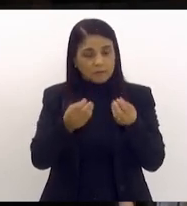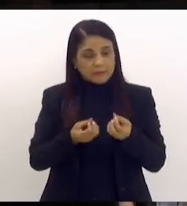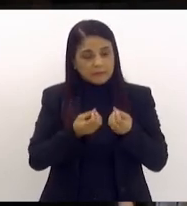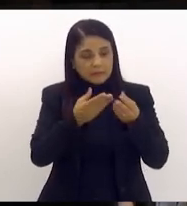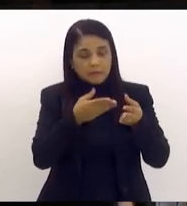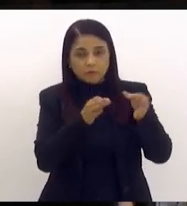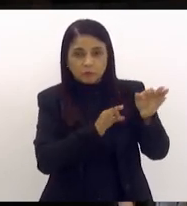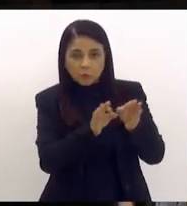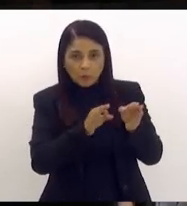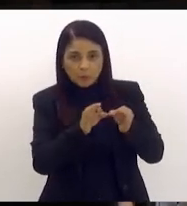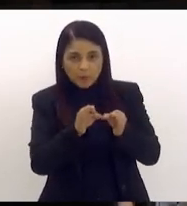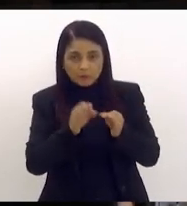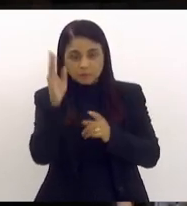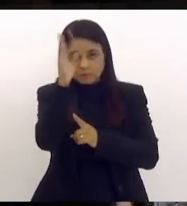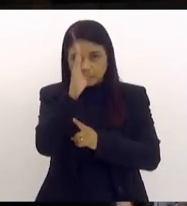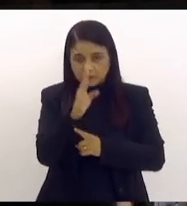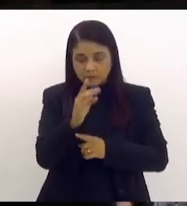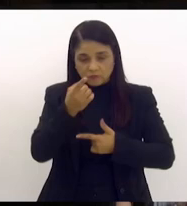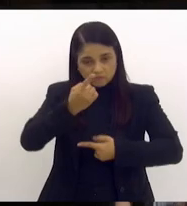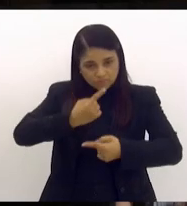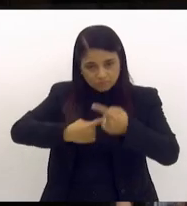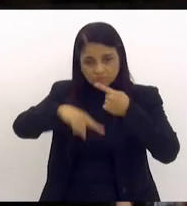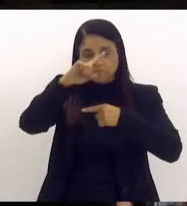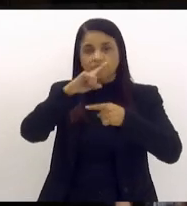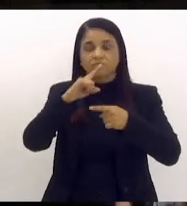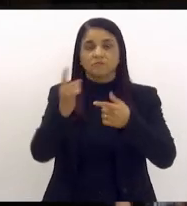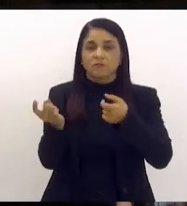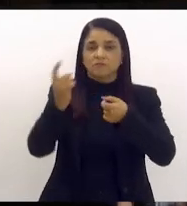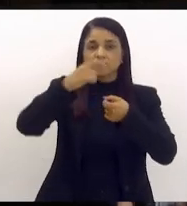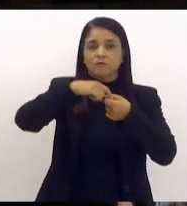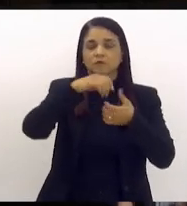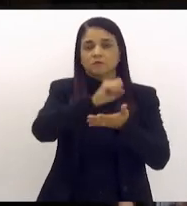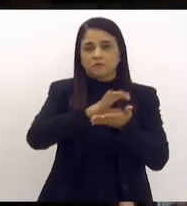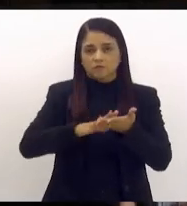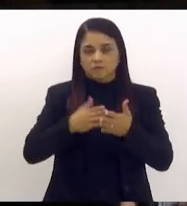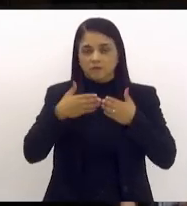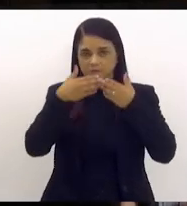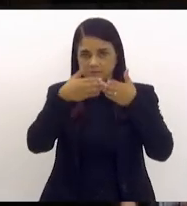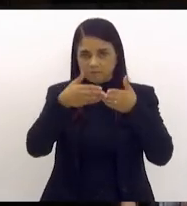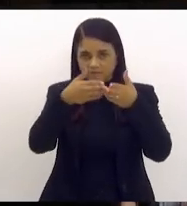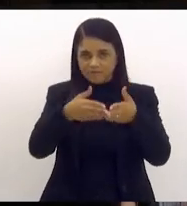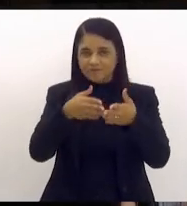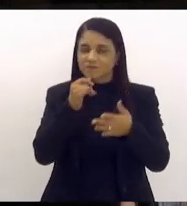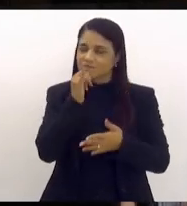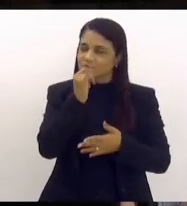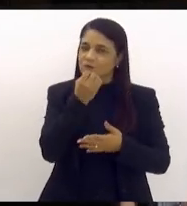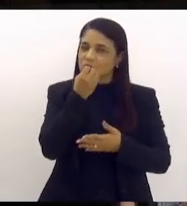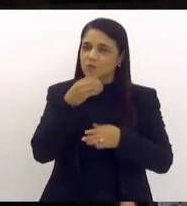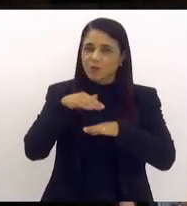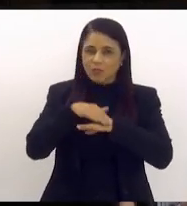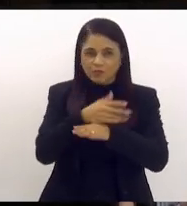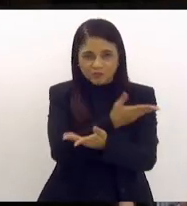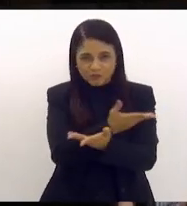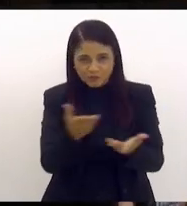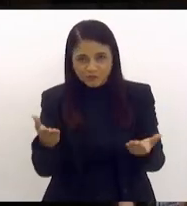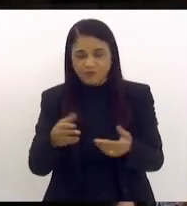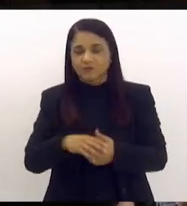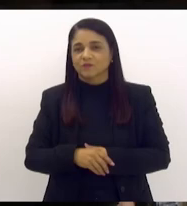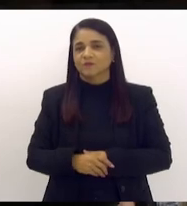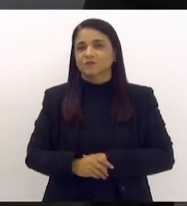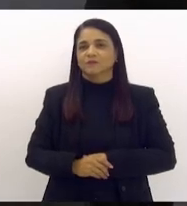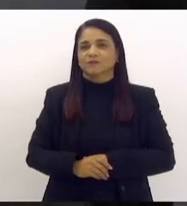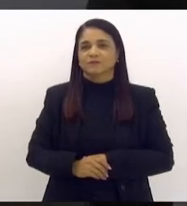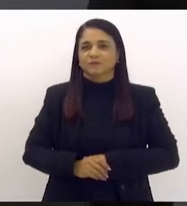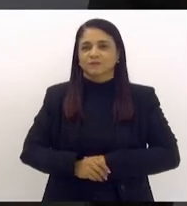recuperação e de retomada da indústria naval então eram essas as minhas palavras uma boa noite a todos e